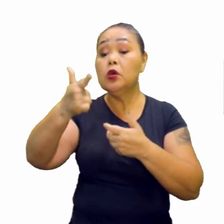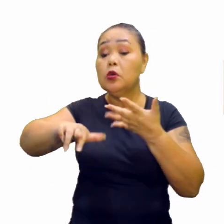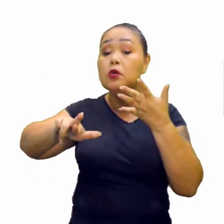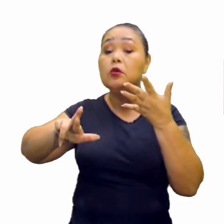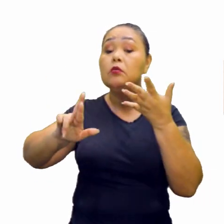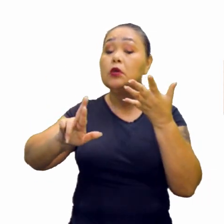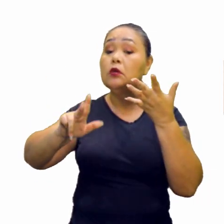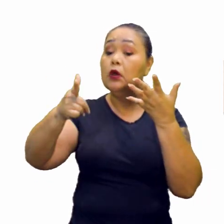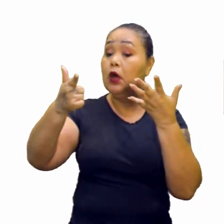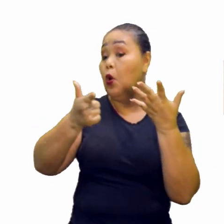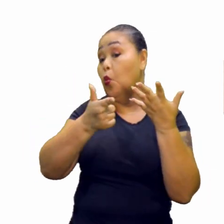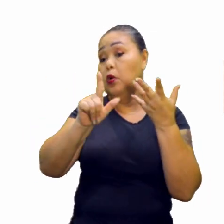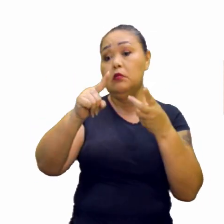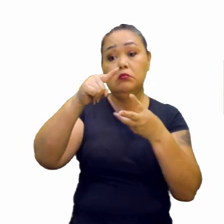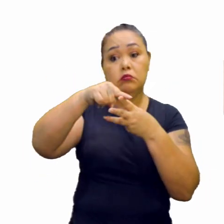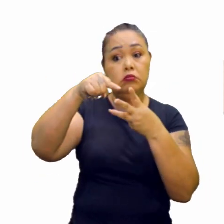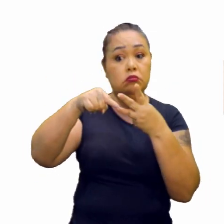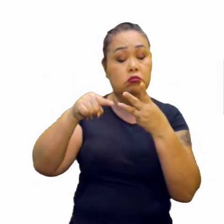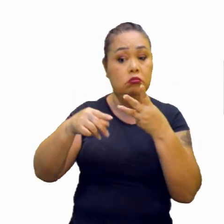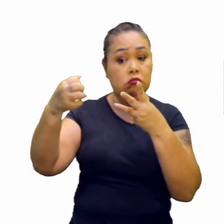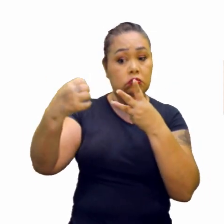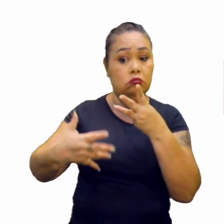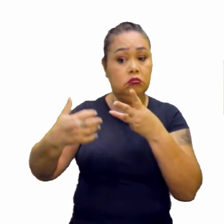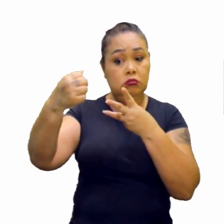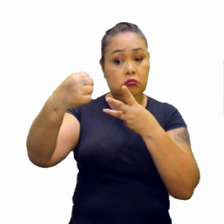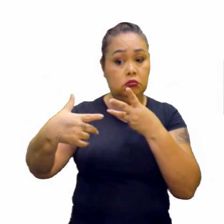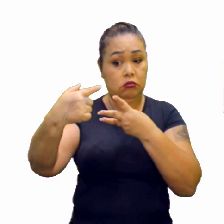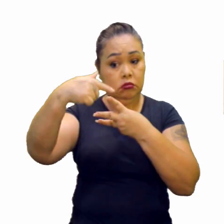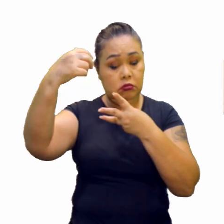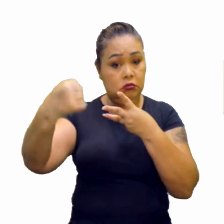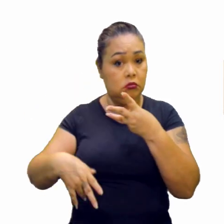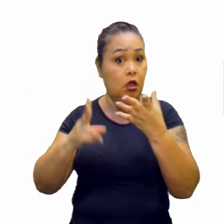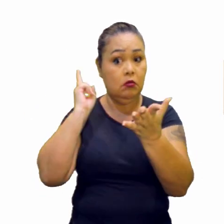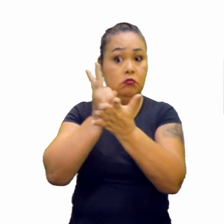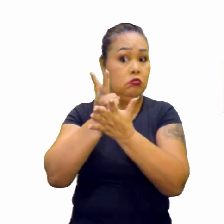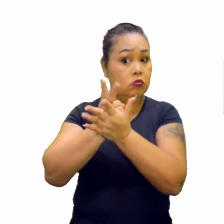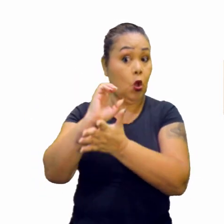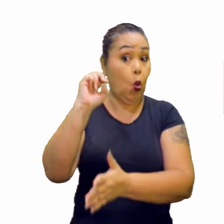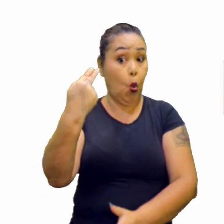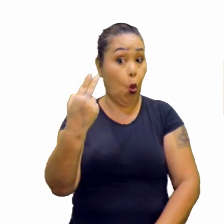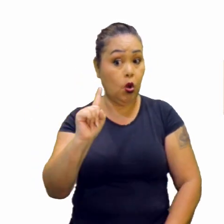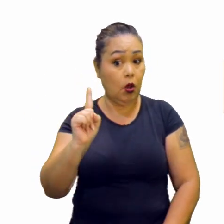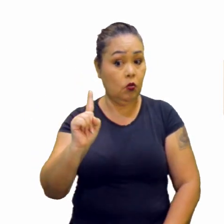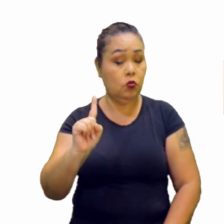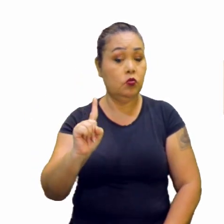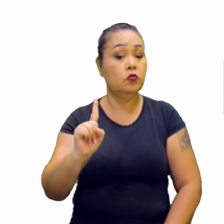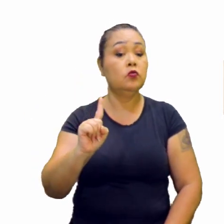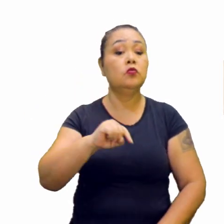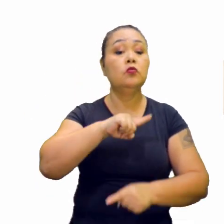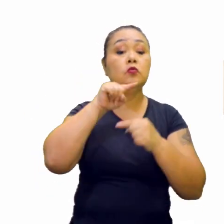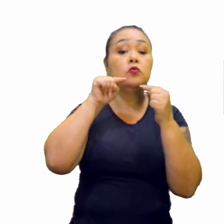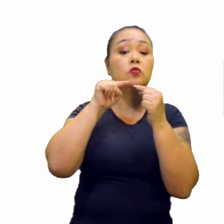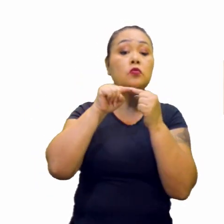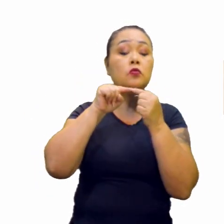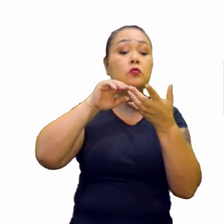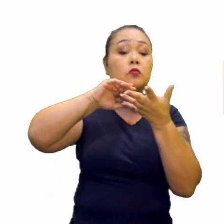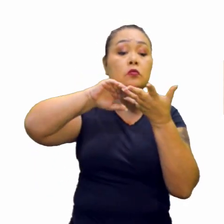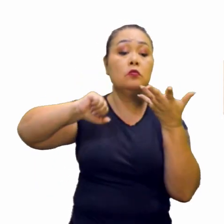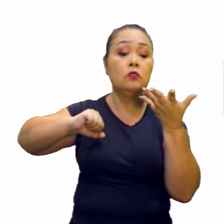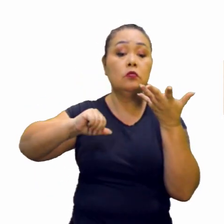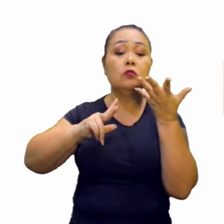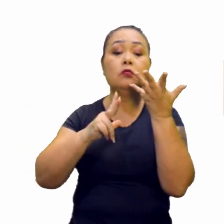rejuvenescimento é outra coisa. Tá, pessoal? Não é ou aí, não. Feita com o objetivo de eliminação, brotos e